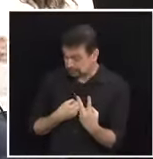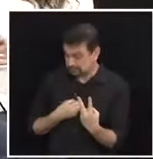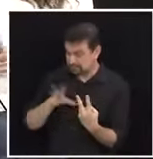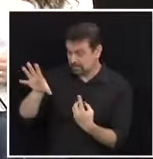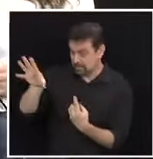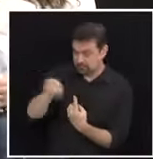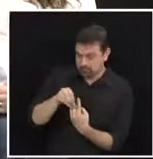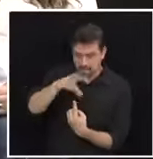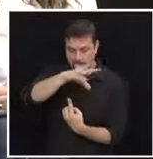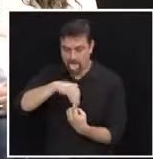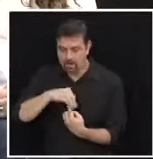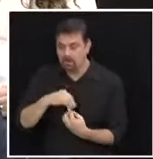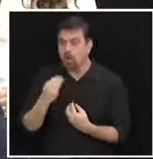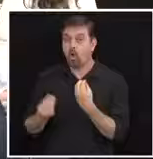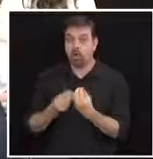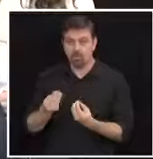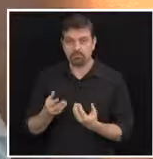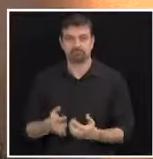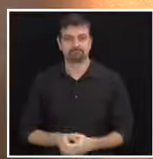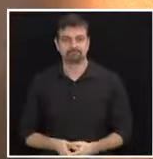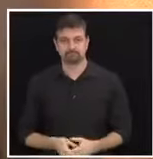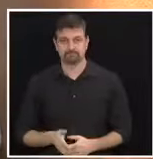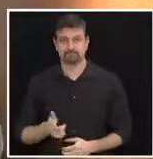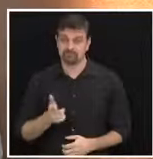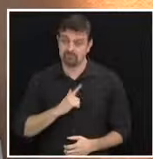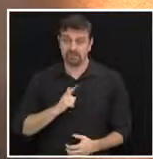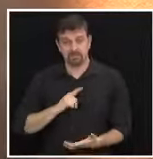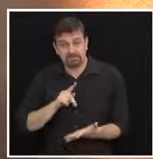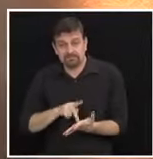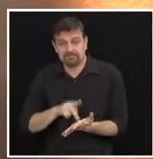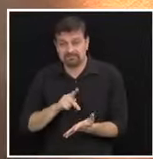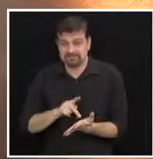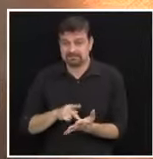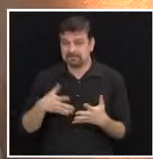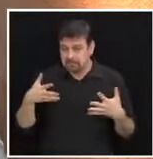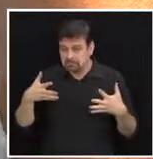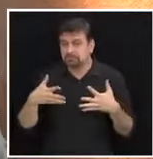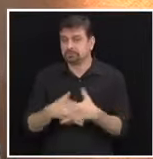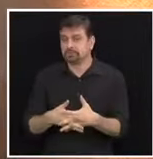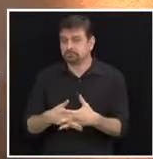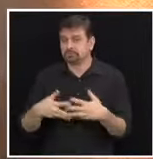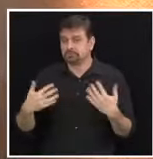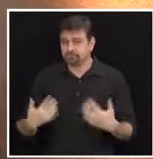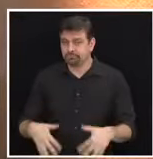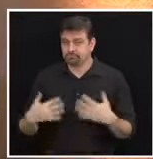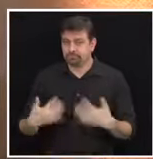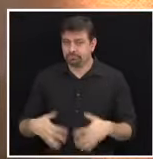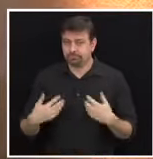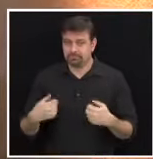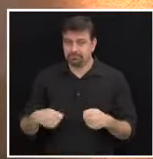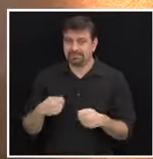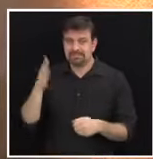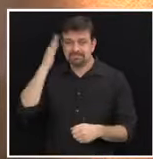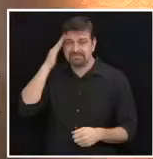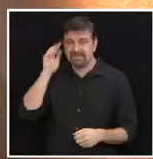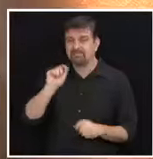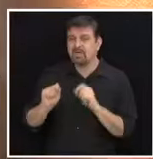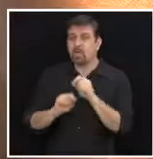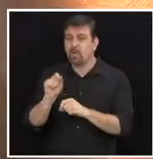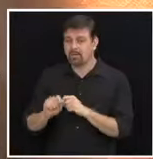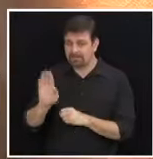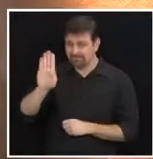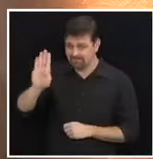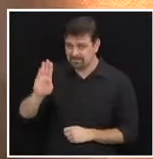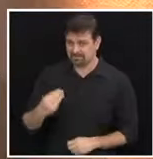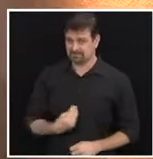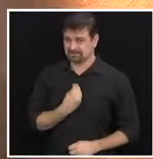juntos, carrega os 2 vírus? Então, tem essa... Na verdade, é um pouco mais complexo. Você precisa classificar muito o grau que cada um dos vírus